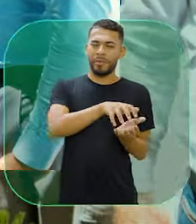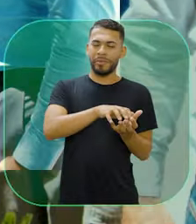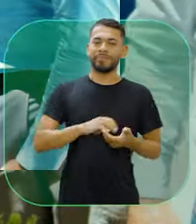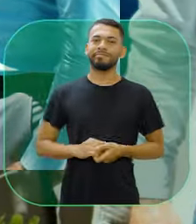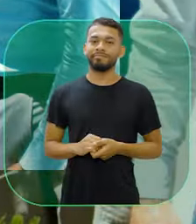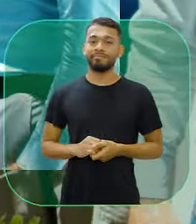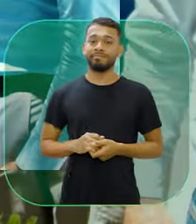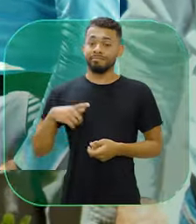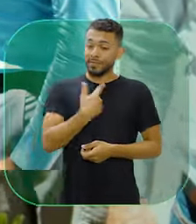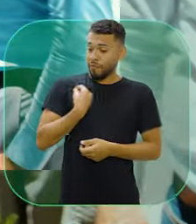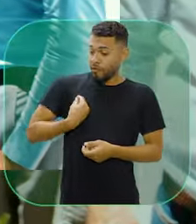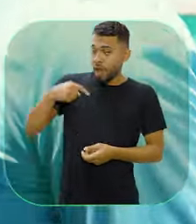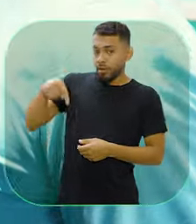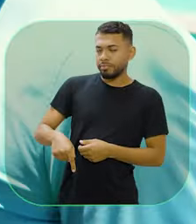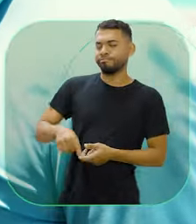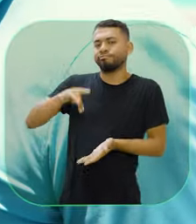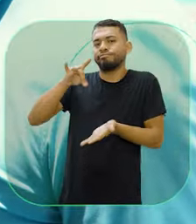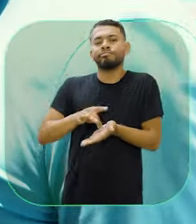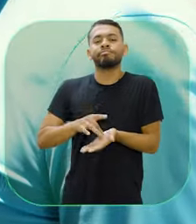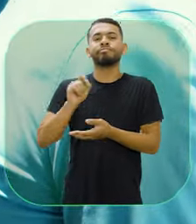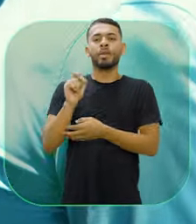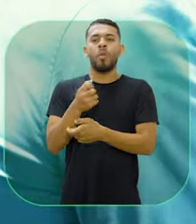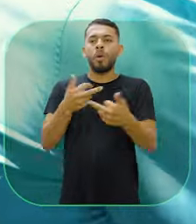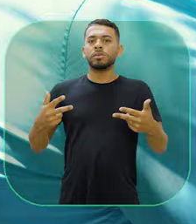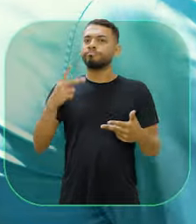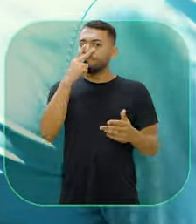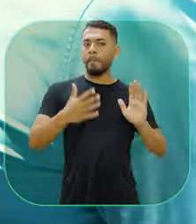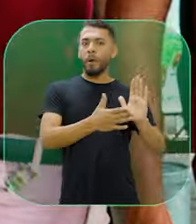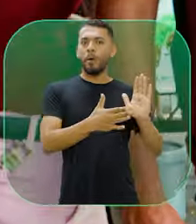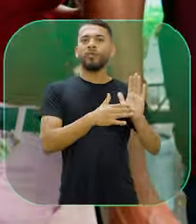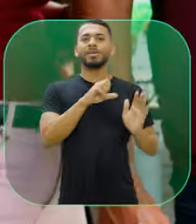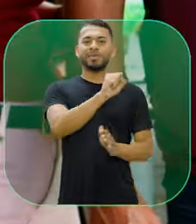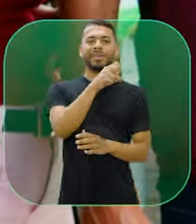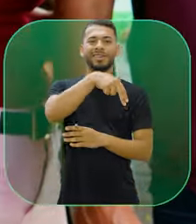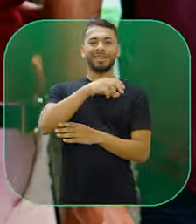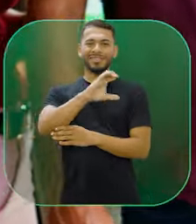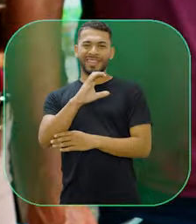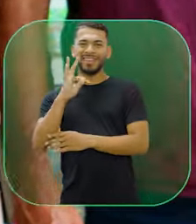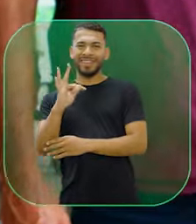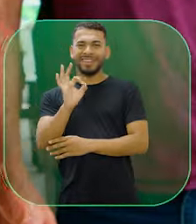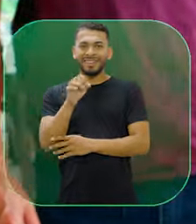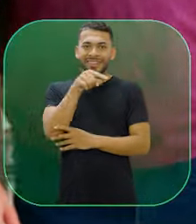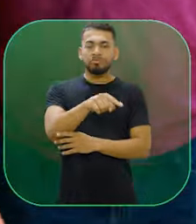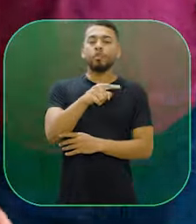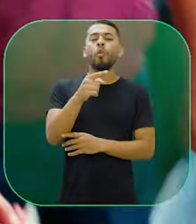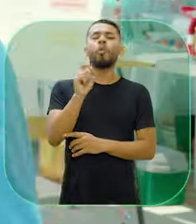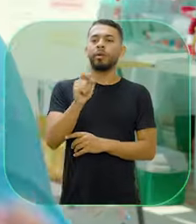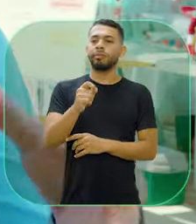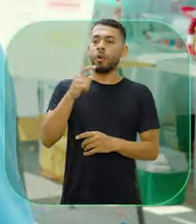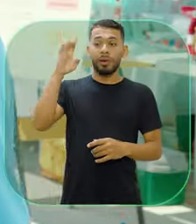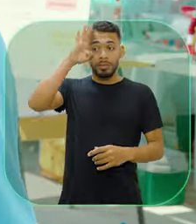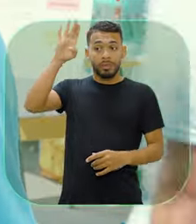está vivendo aqui, de fato, algo que é muito próximo daquilo que se propõe, por exemplo, a Semana Nacional de Ciência e Tecnologia, que é de